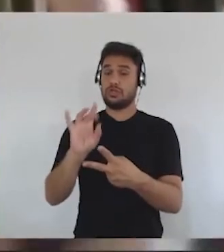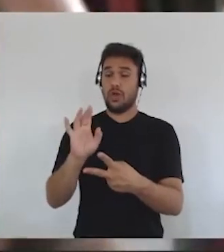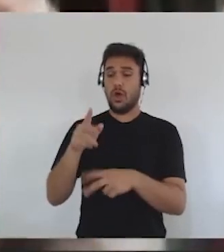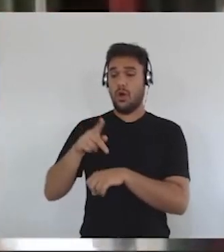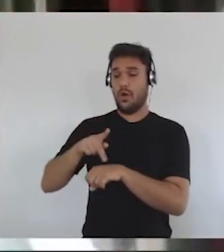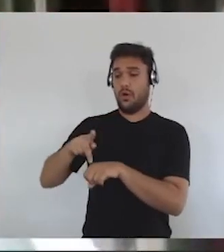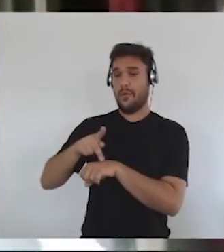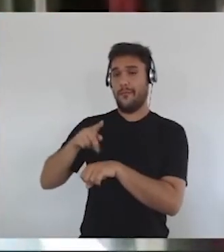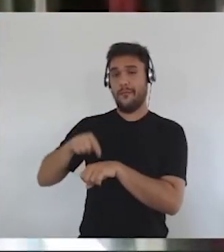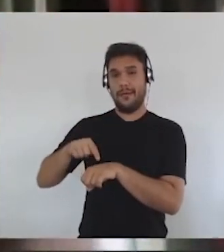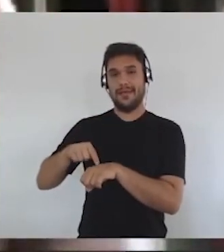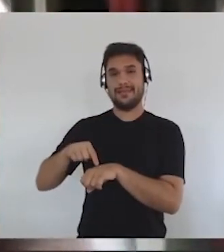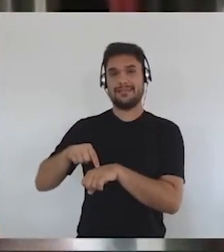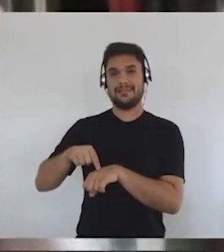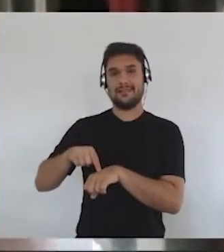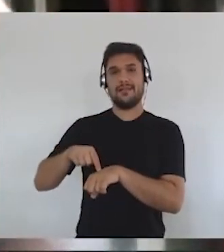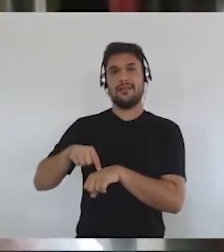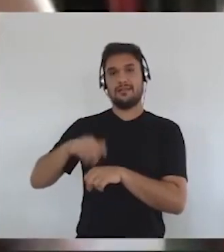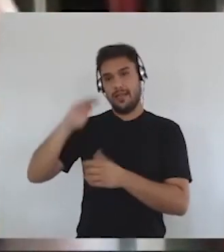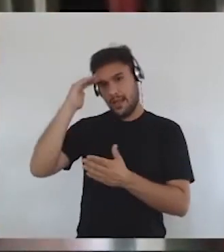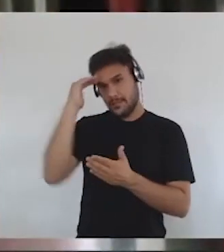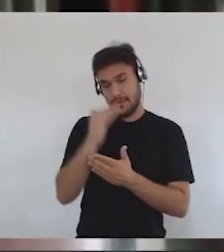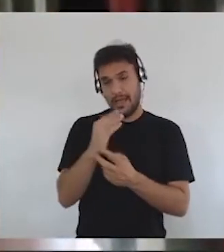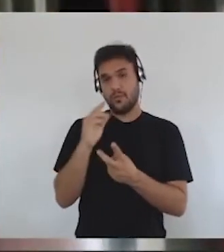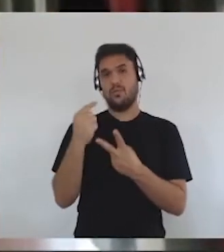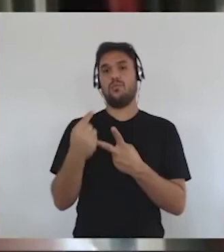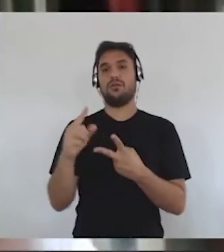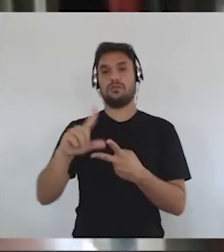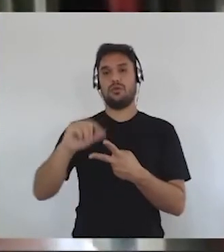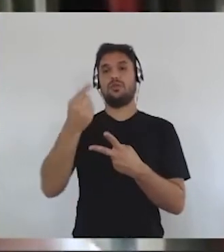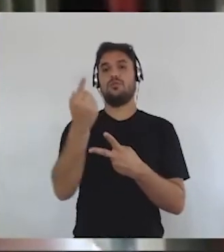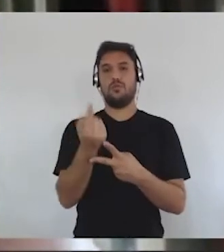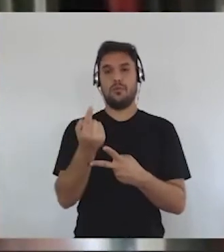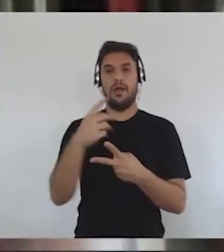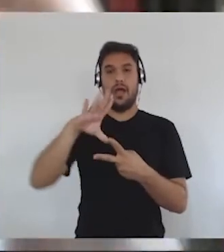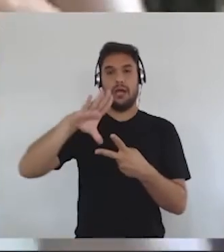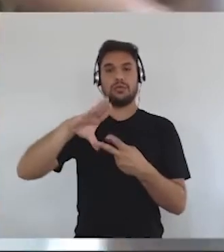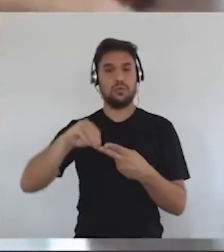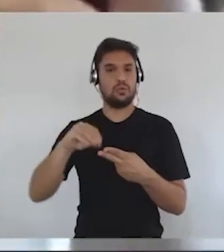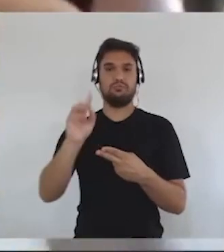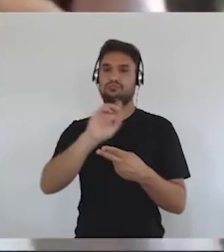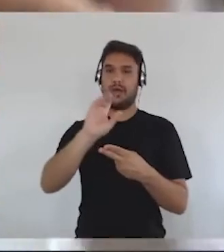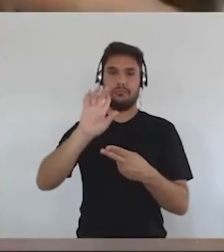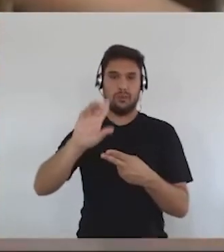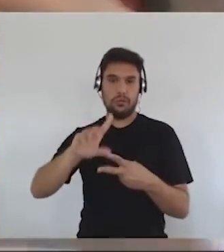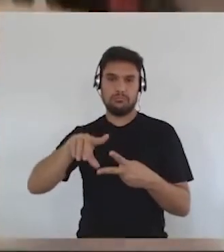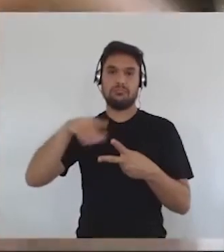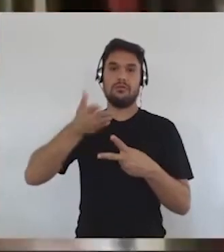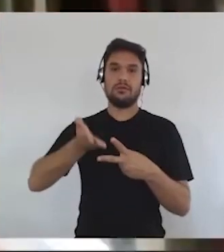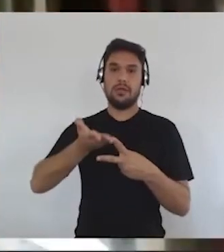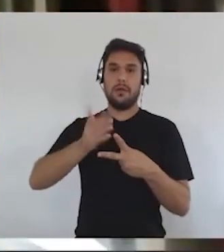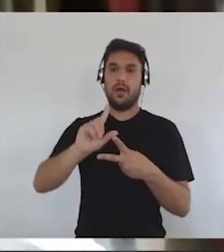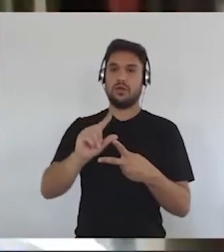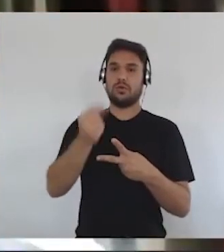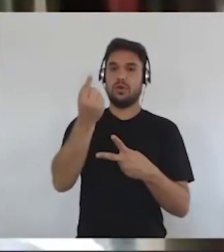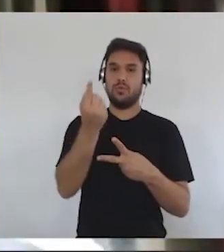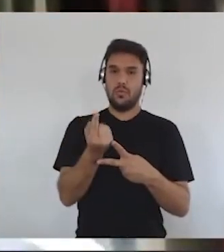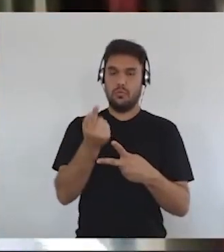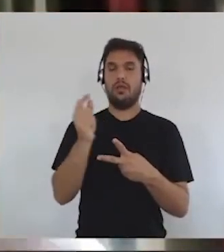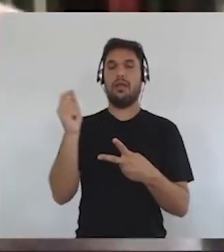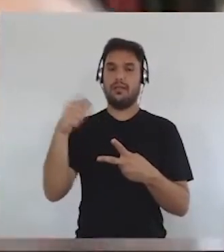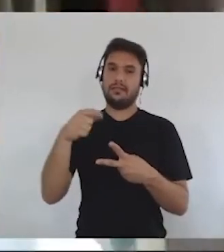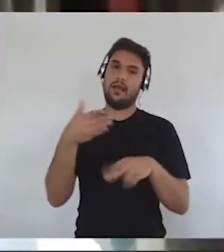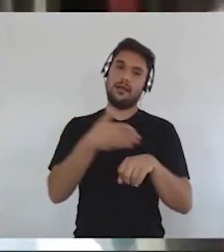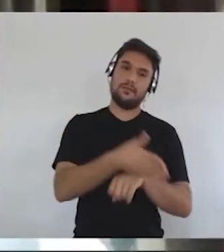Estado tenha cumprido apenas uma, portanto, elas não são cumulativas, que o caso pode vir à jurisdição da